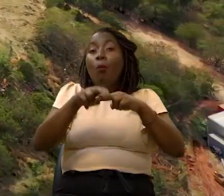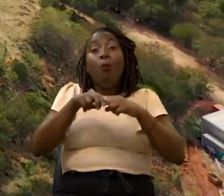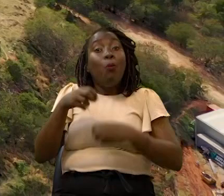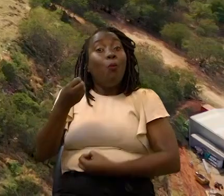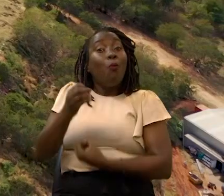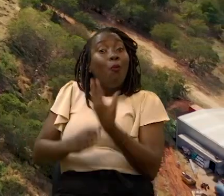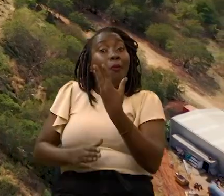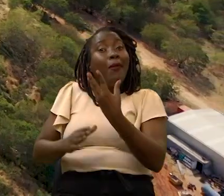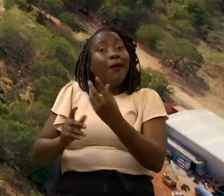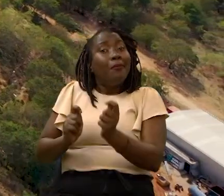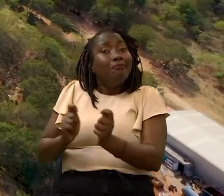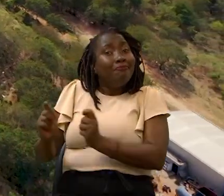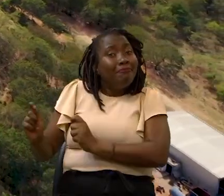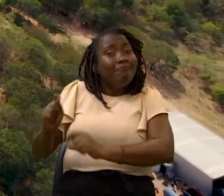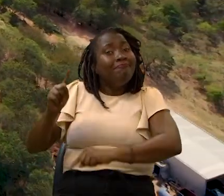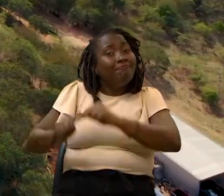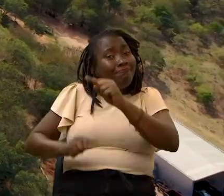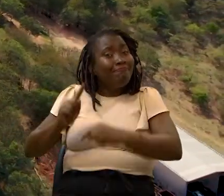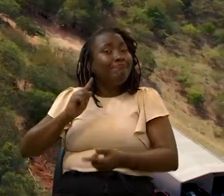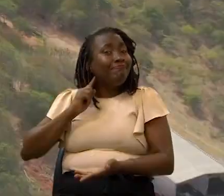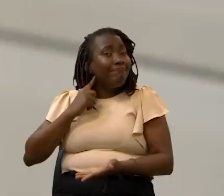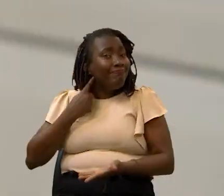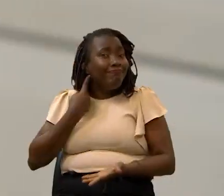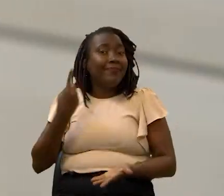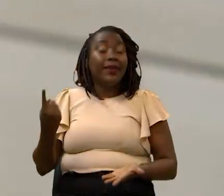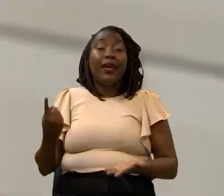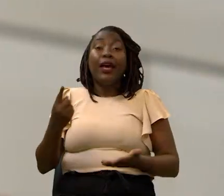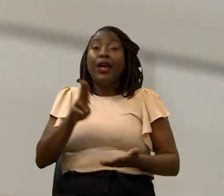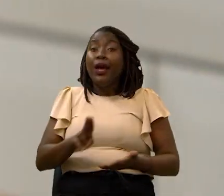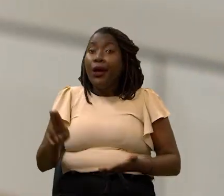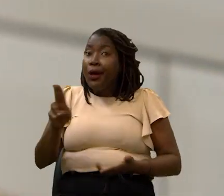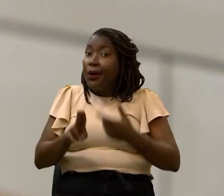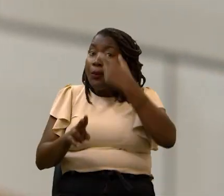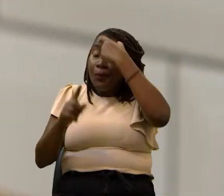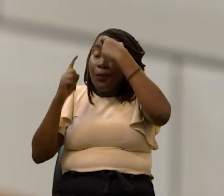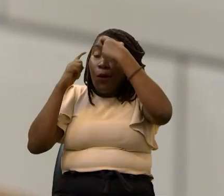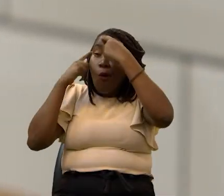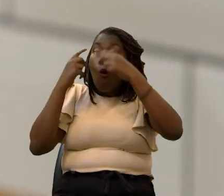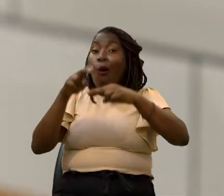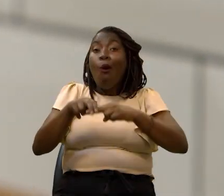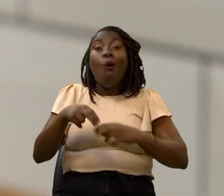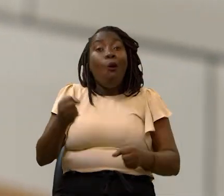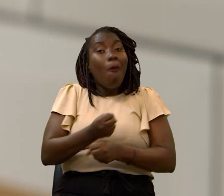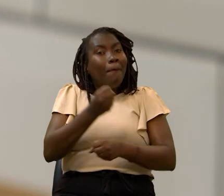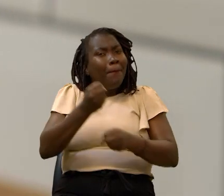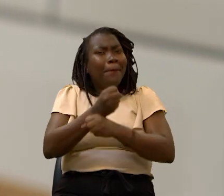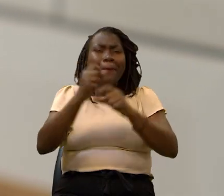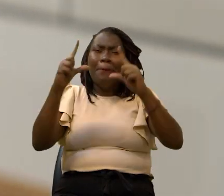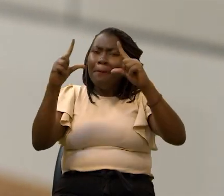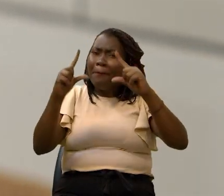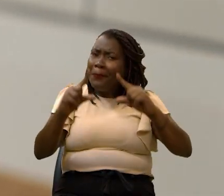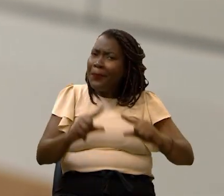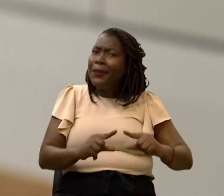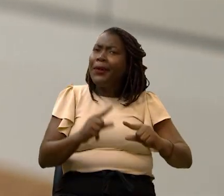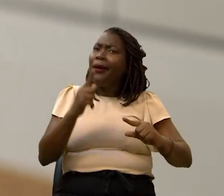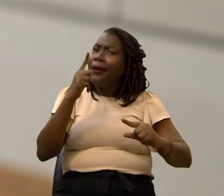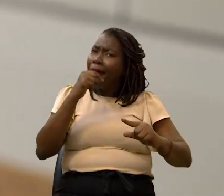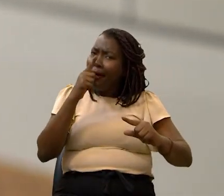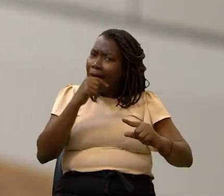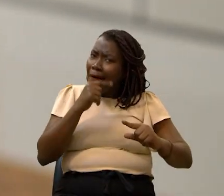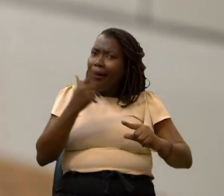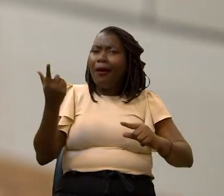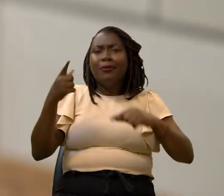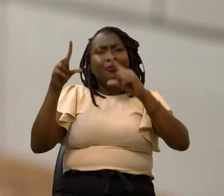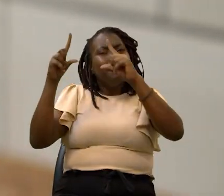temos que gerar uma menor quantidade de resíduos. Consumo consciente porque nós temos que consumir uma quantidade menor de água, consumir